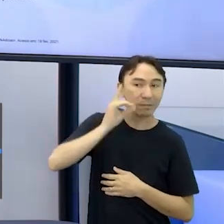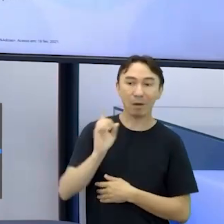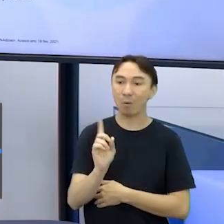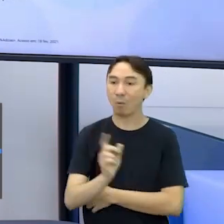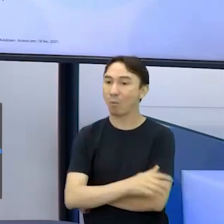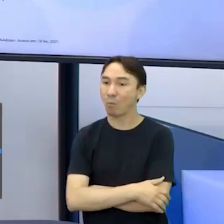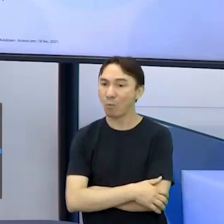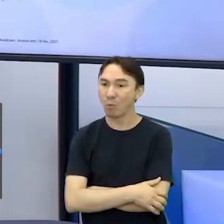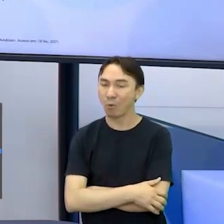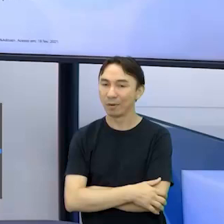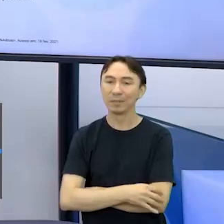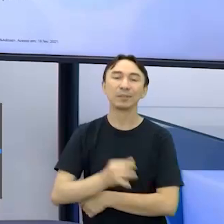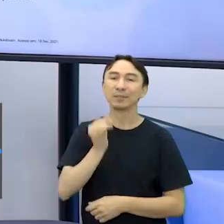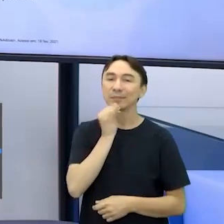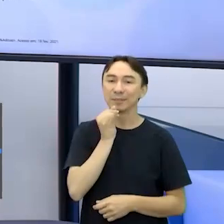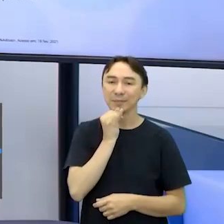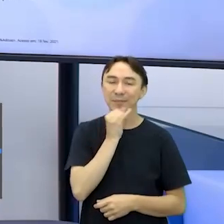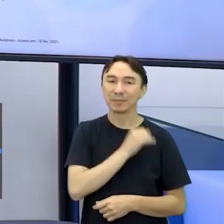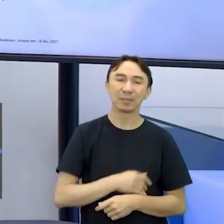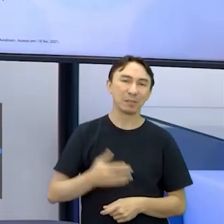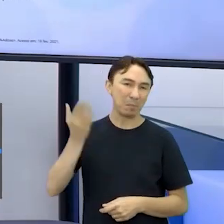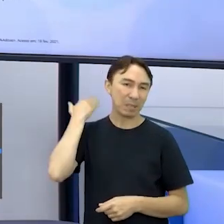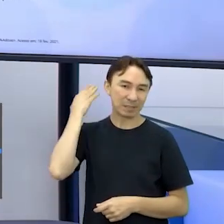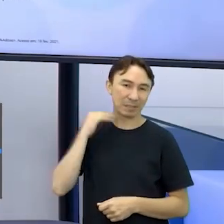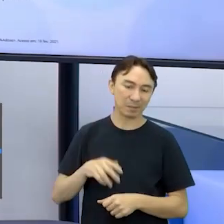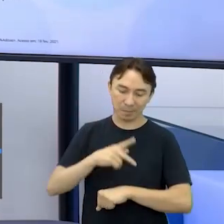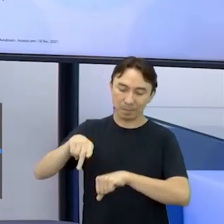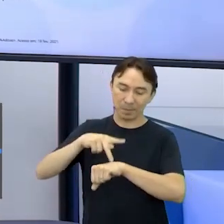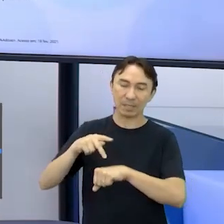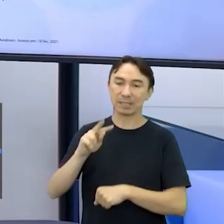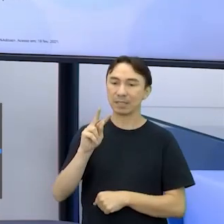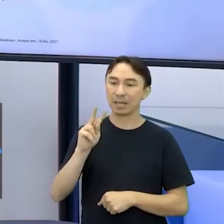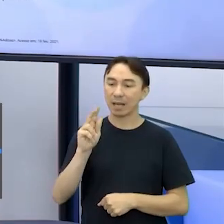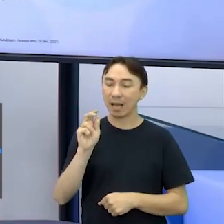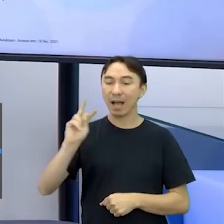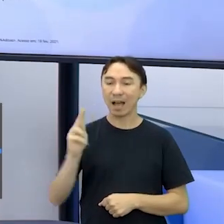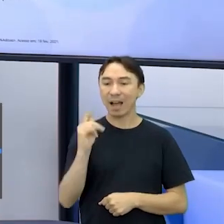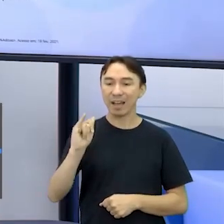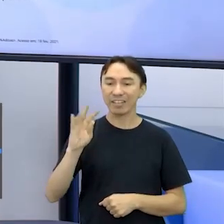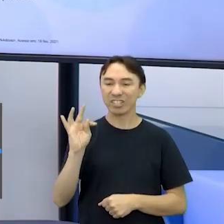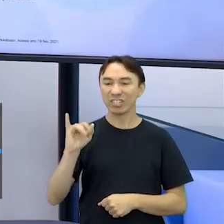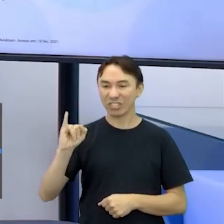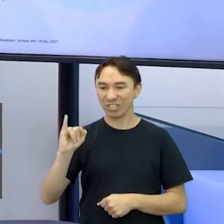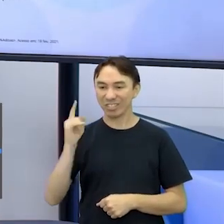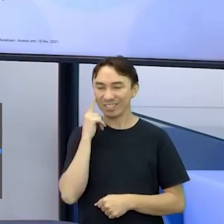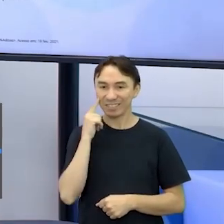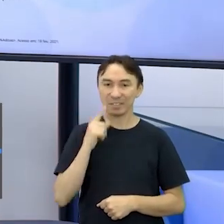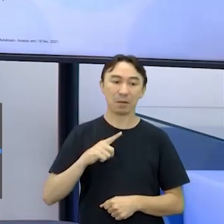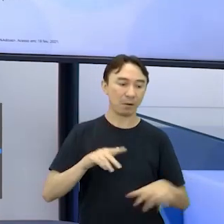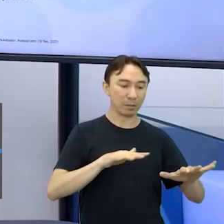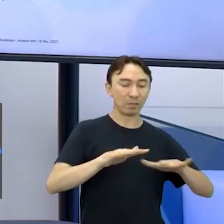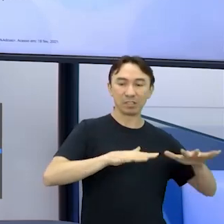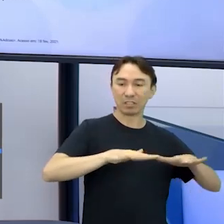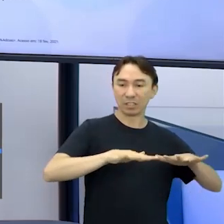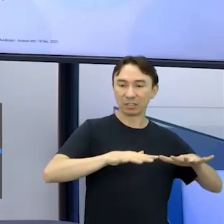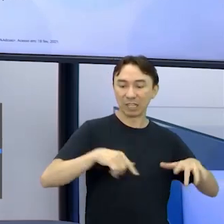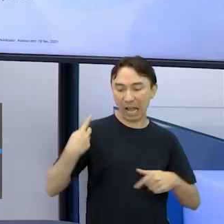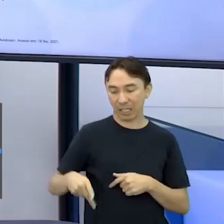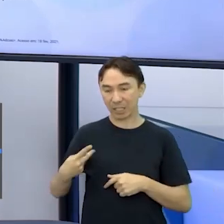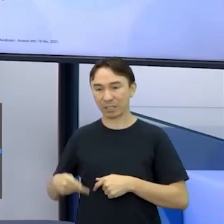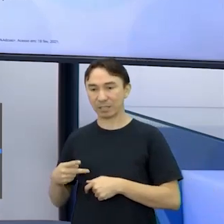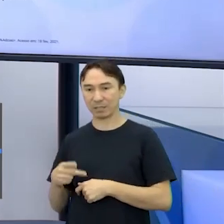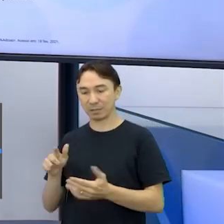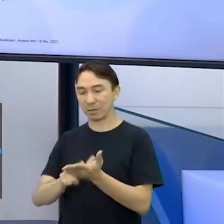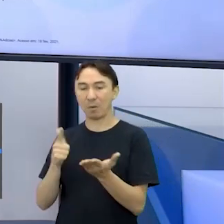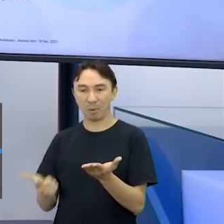exemplo, aconteceu um terremoto no Haiti há alguns anos. Será que o jornal X, aqui de São Paulo, mantém um repórter lá no Haiti? Não,